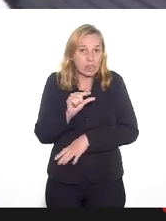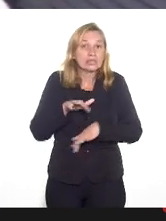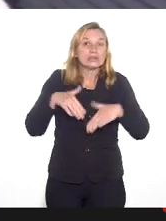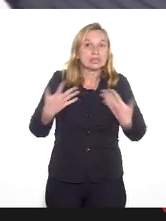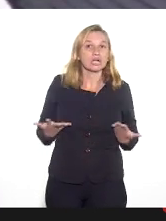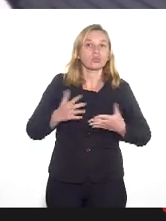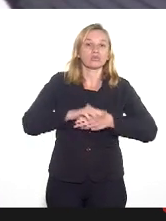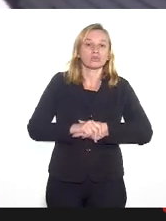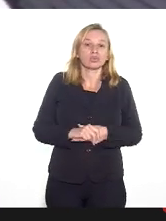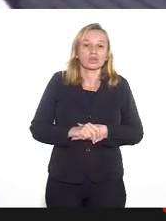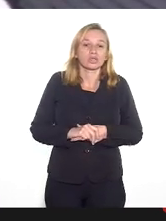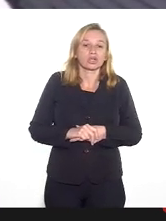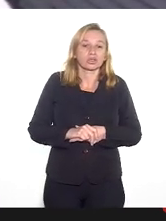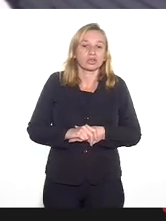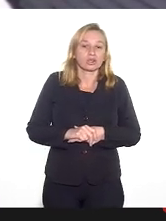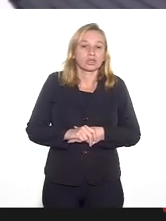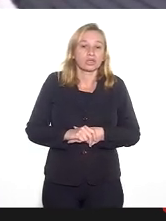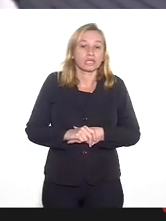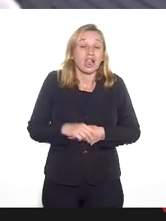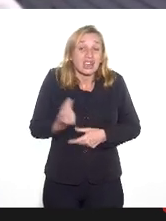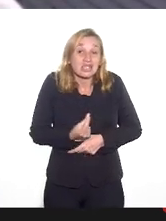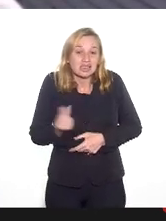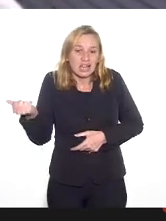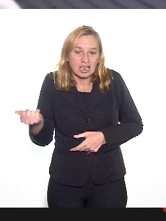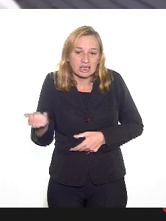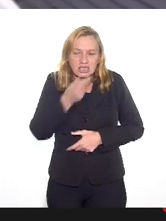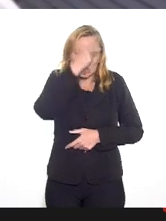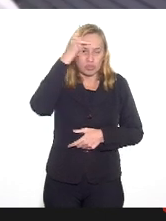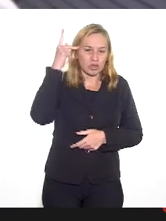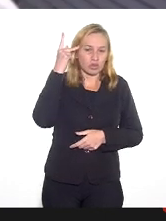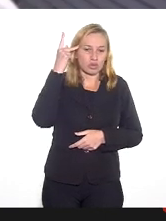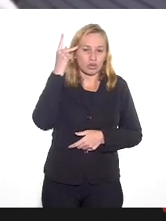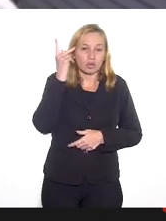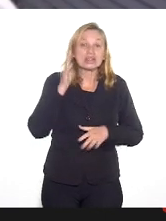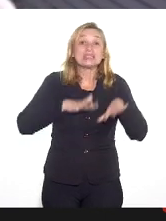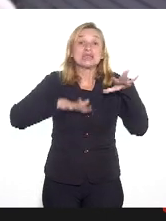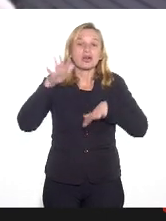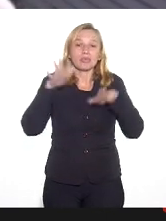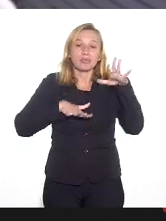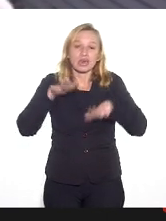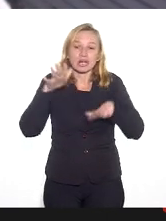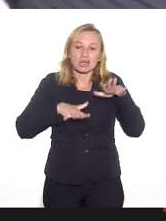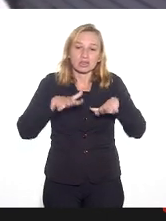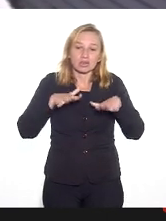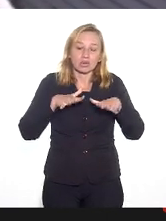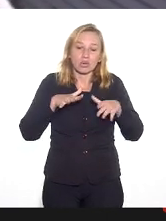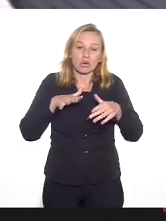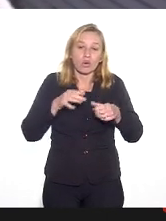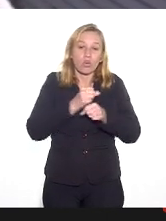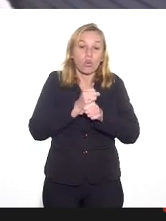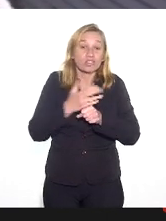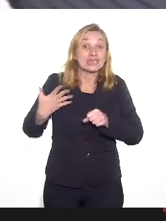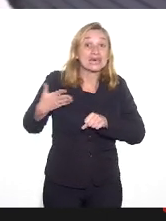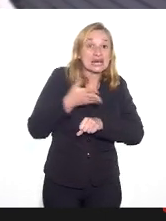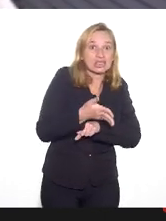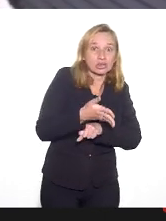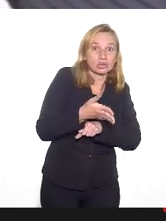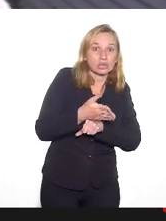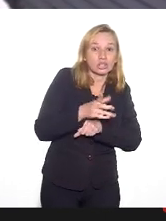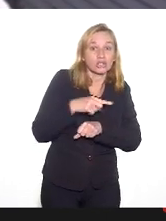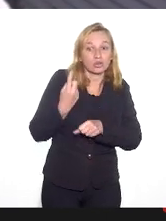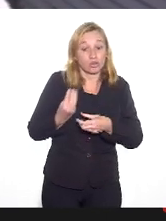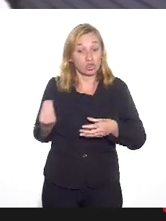assim, a saída das pessoas realmente depende do ano de ingresso. E a gente tem,